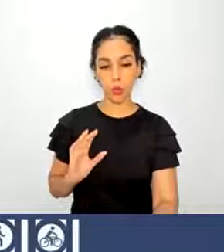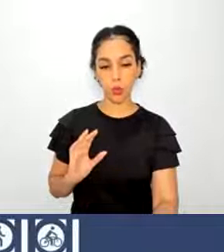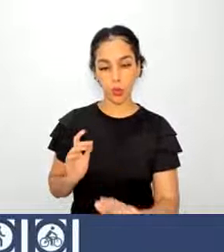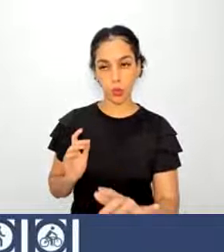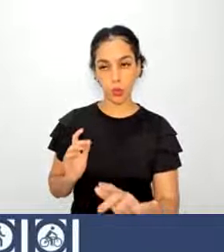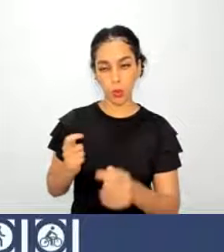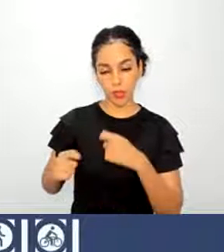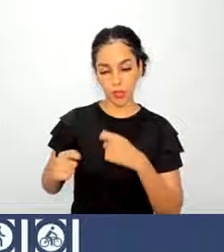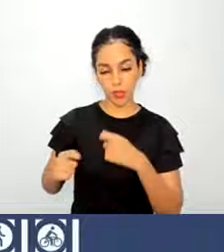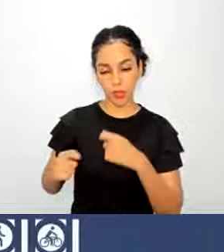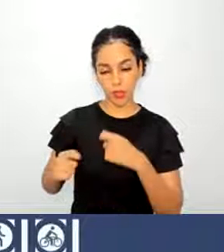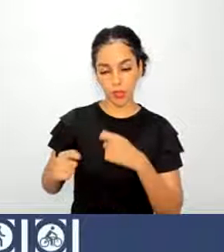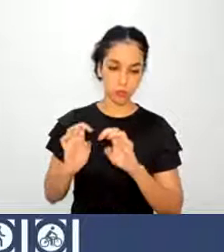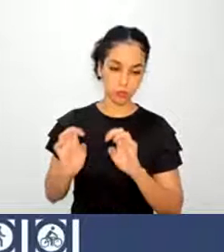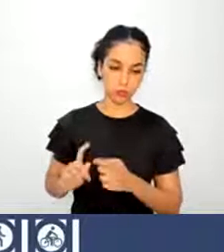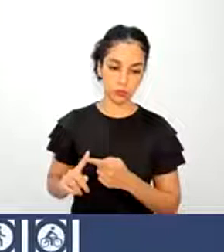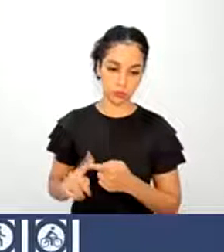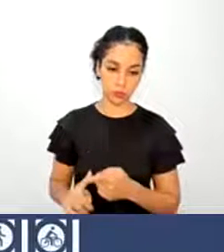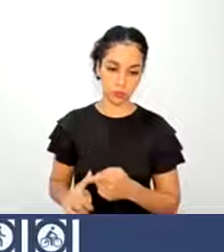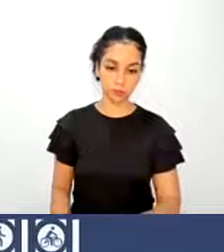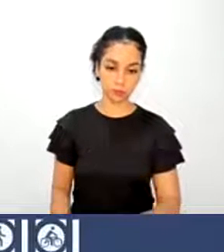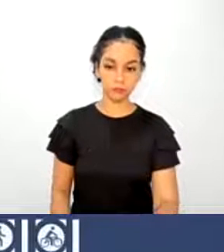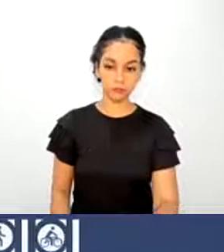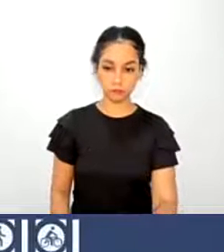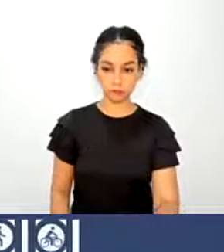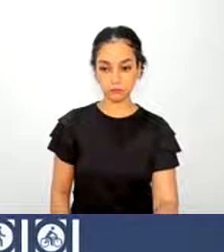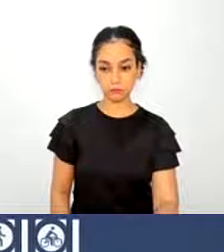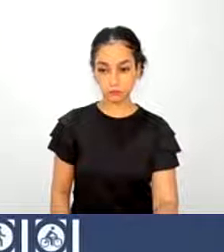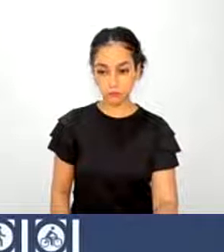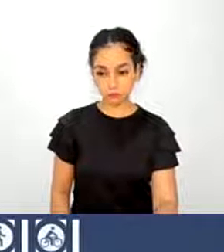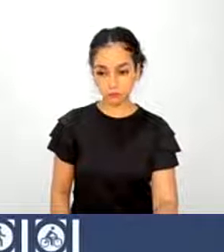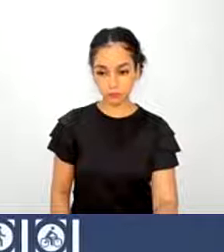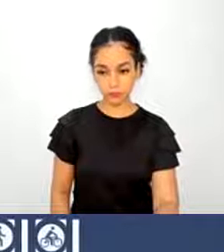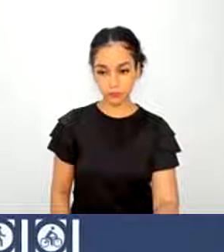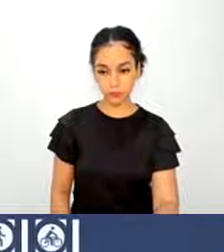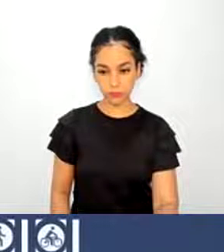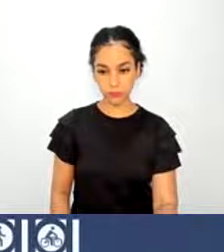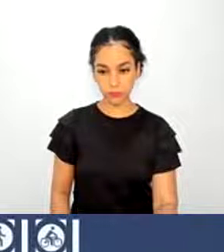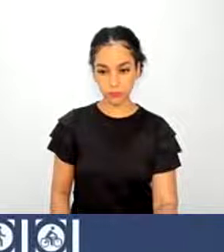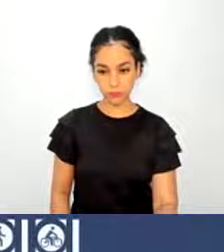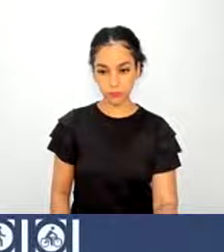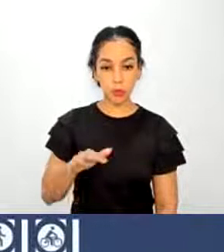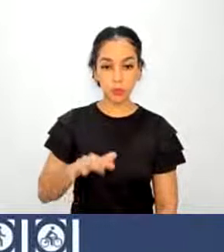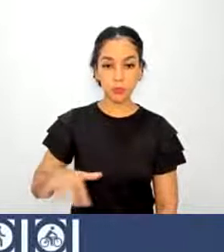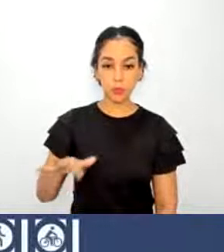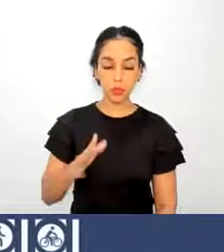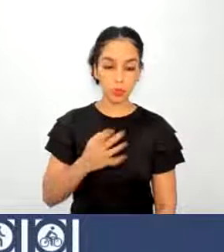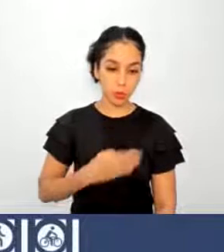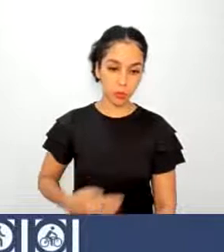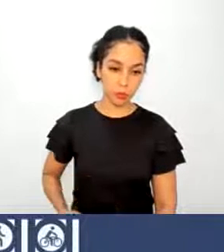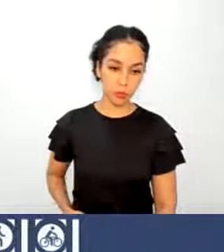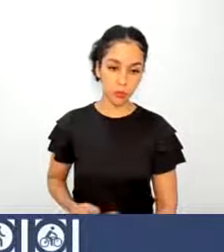vezes, tipo, o bar cria e depois quer servir a mesa lá, né? E não usar como um espaço público,